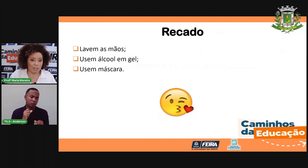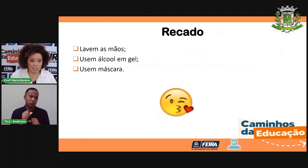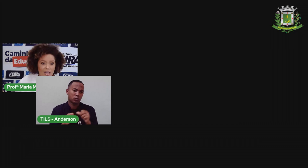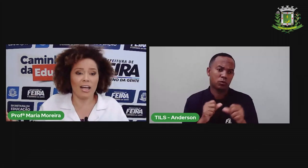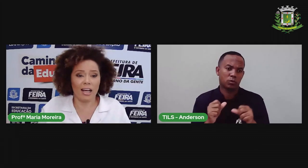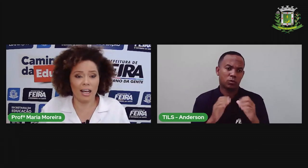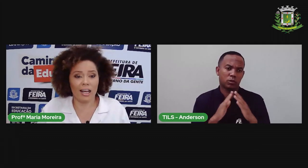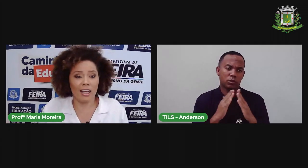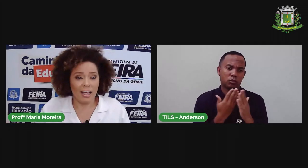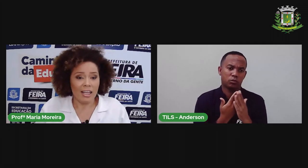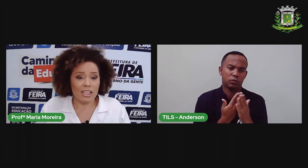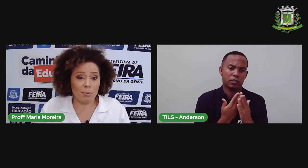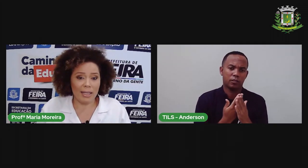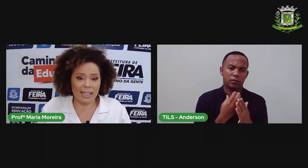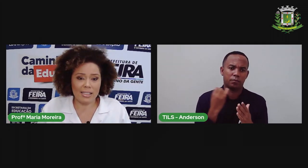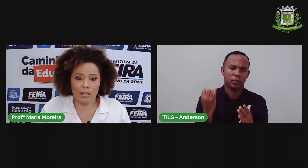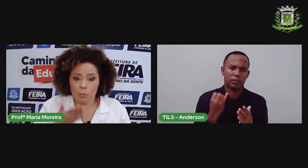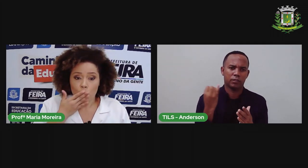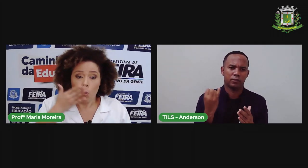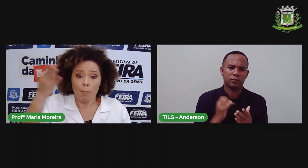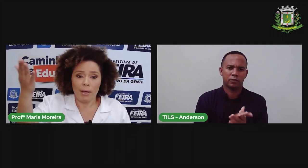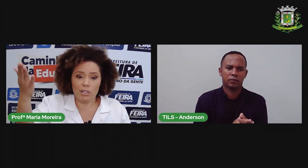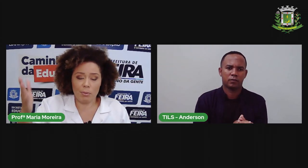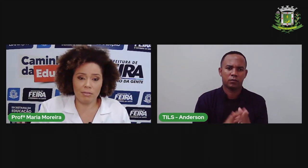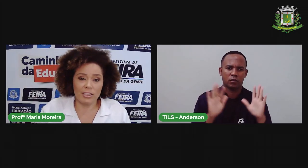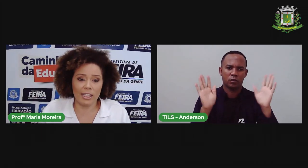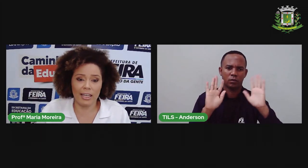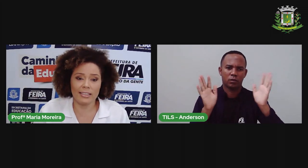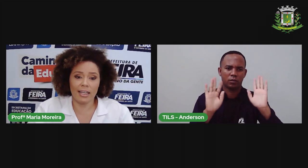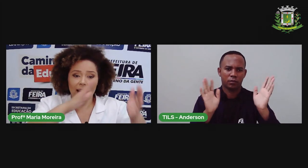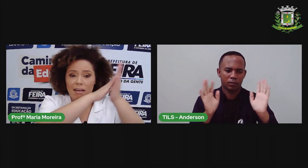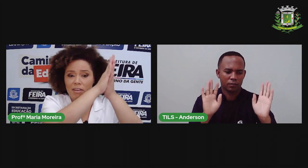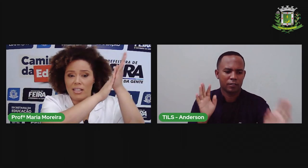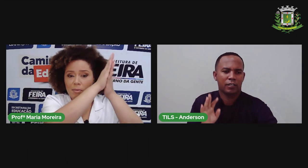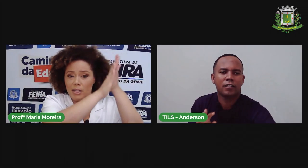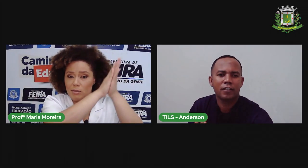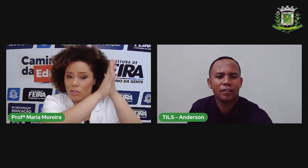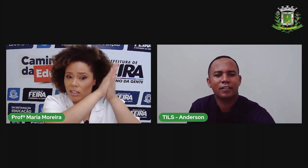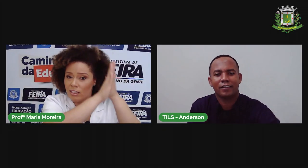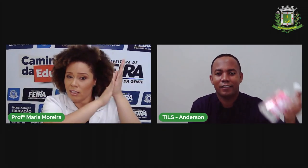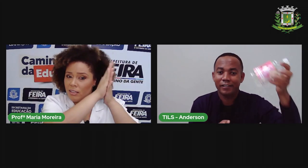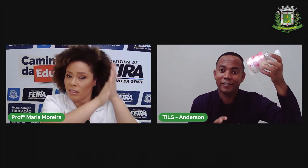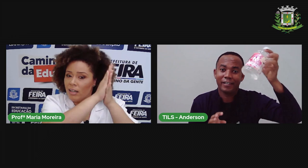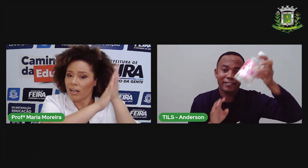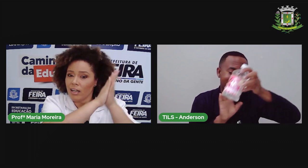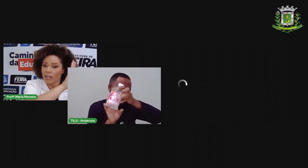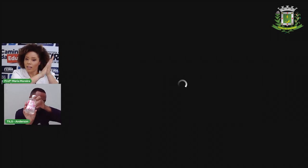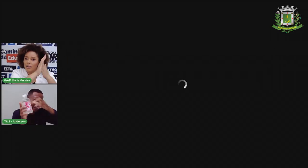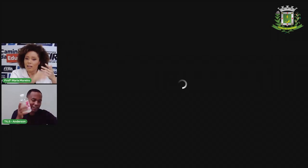fique aqui a nossa explicação. Um beijo para vocês. Lavem as mãos, ó.